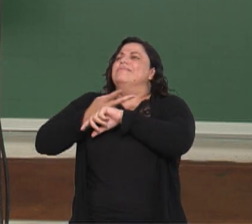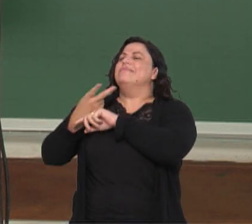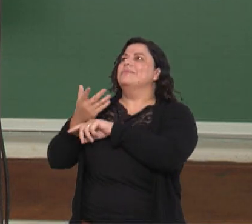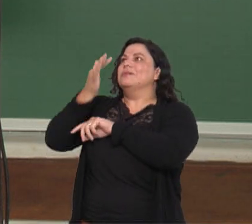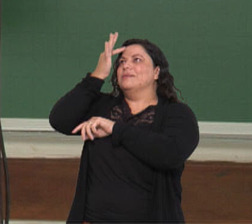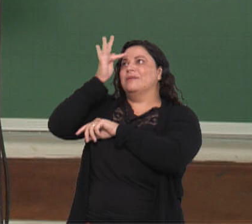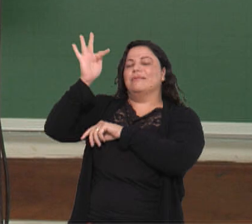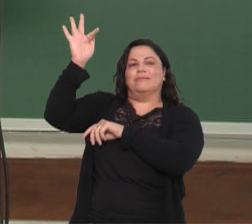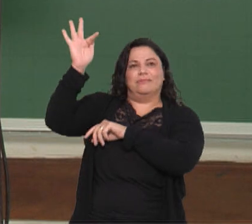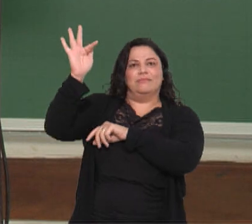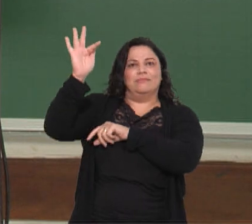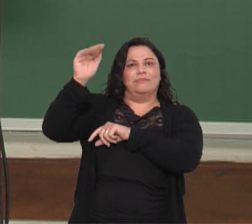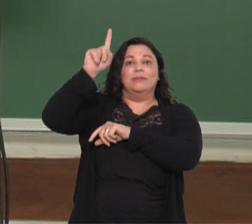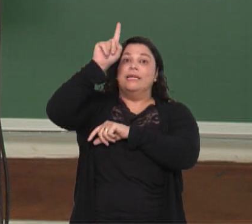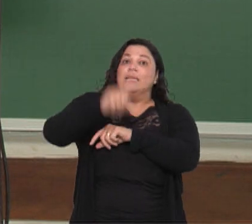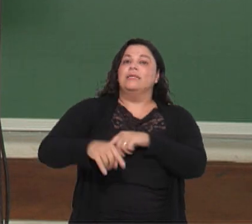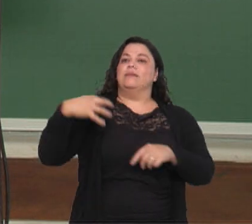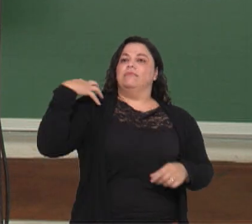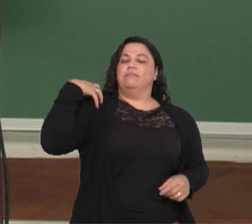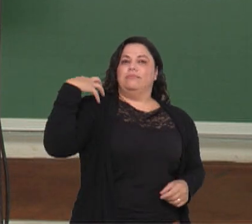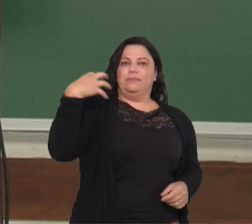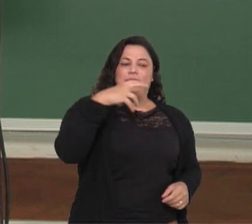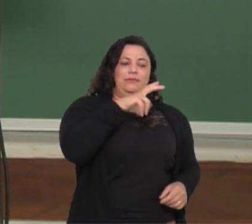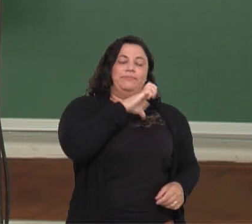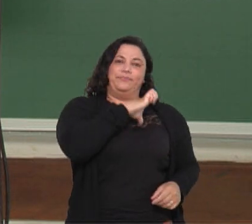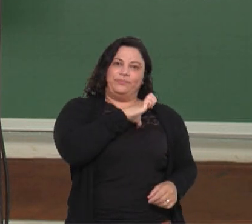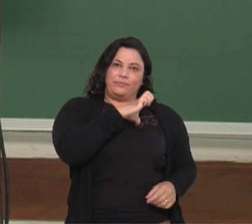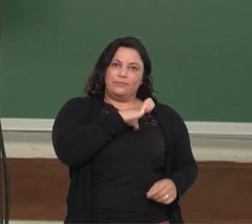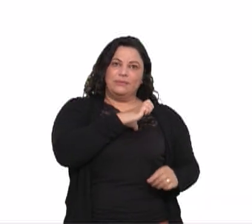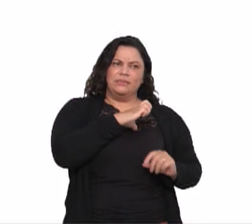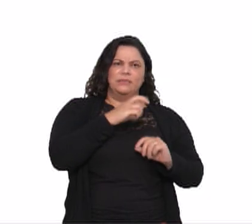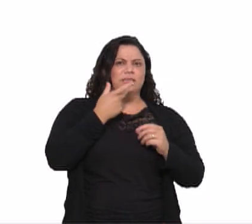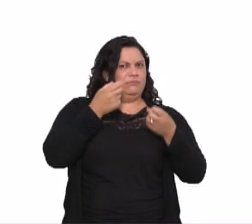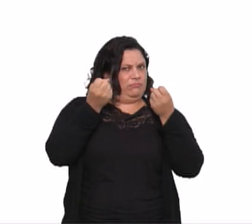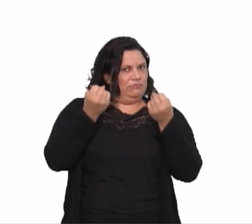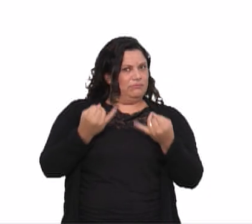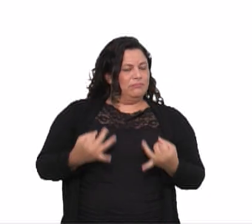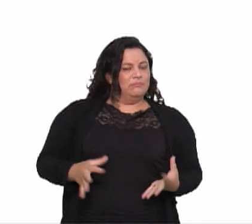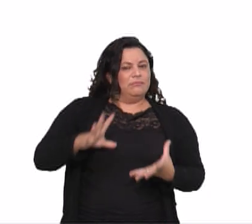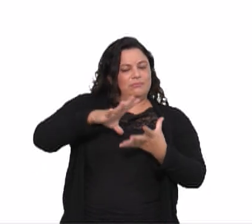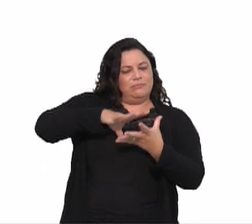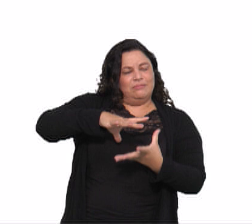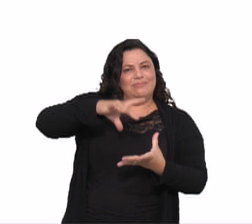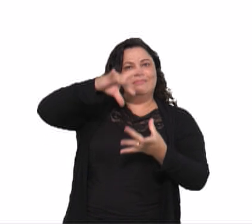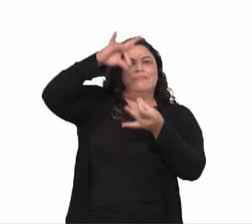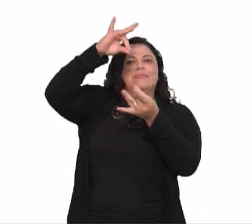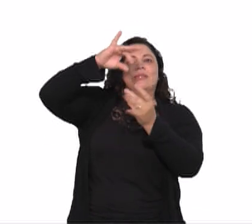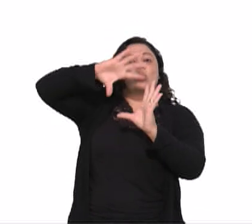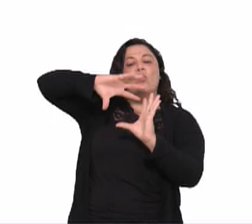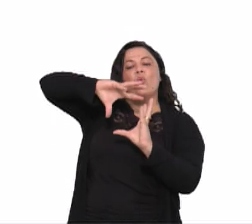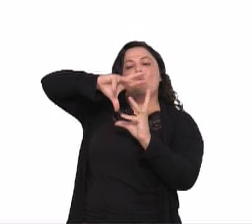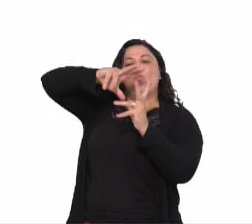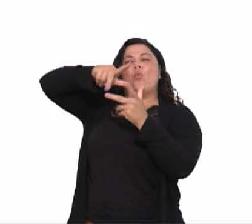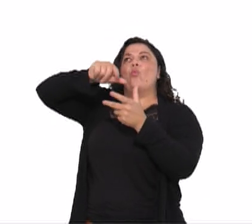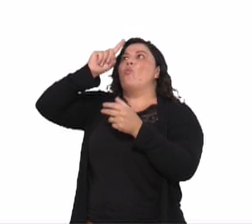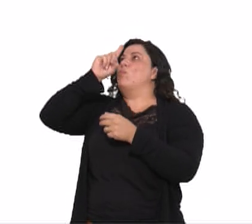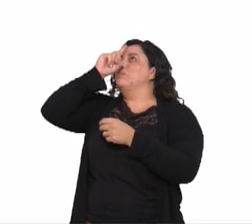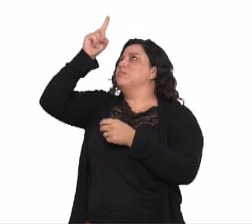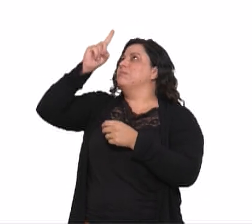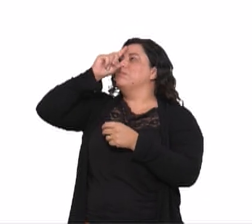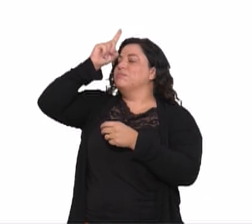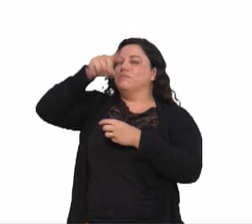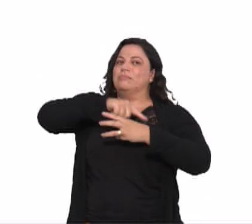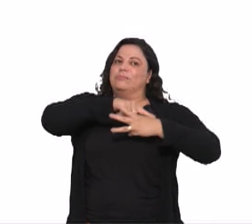Ética, continuando com essa análise ética dele, ele vai dizer que essa alma, né, que ascende ao mundo das ideias, ela na verdade é dividida em 3